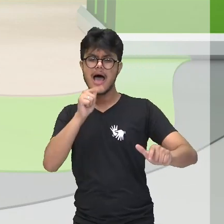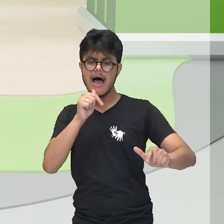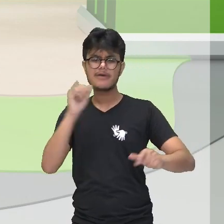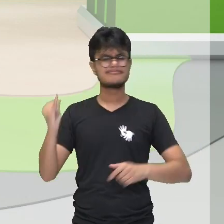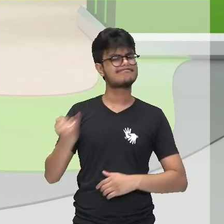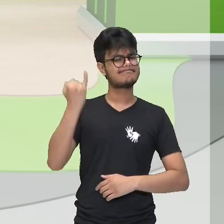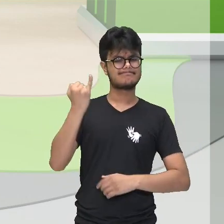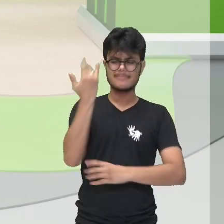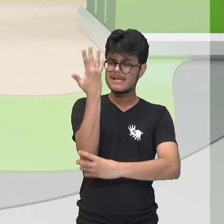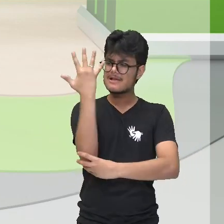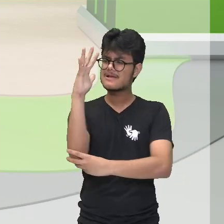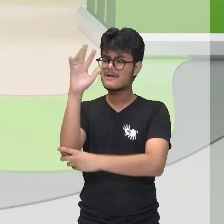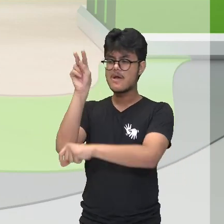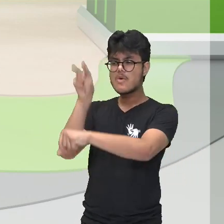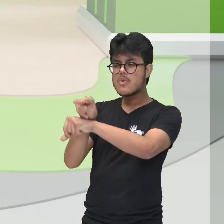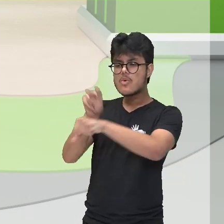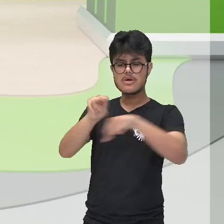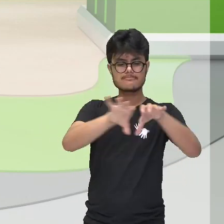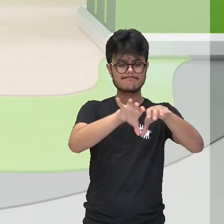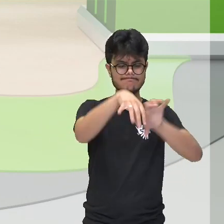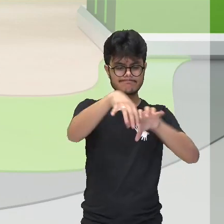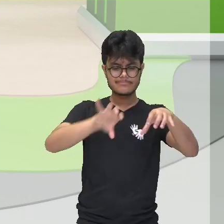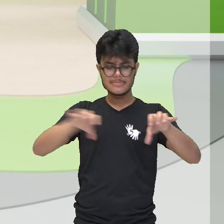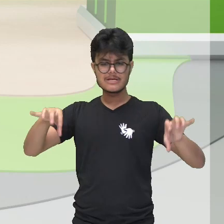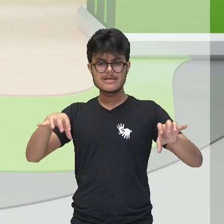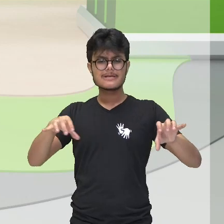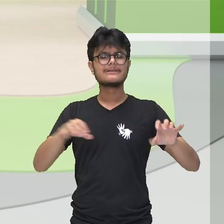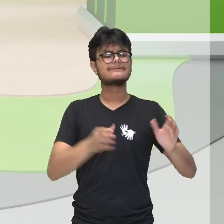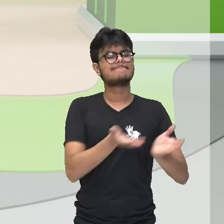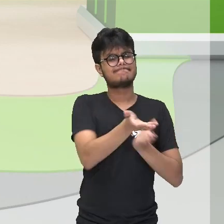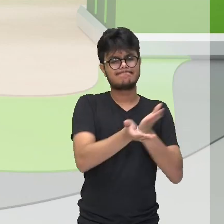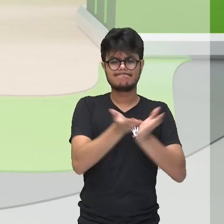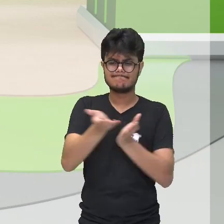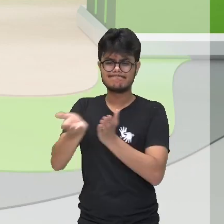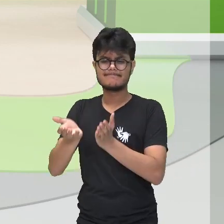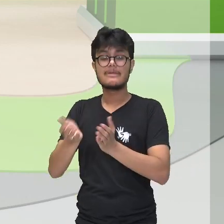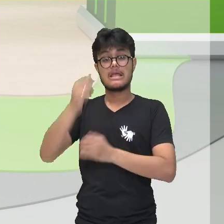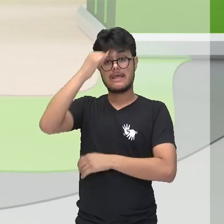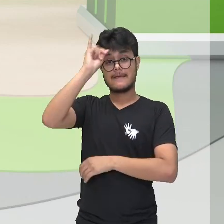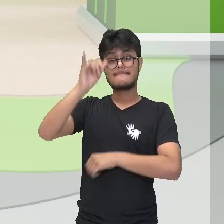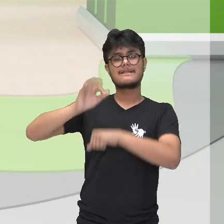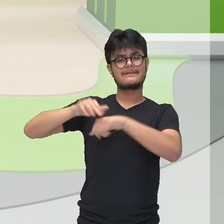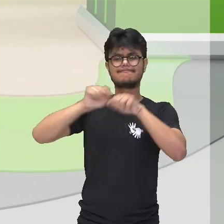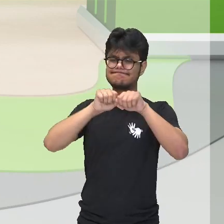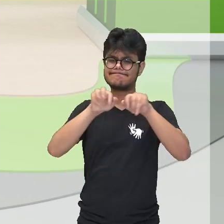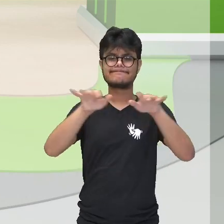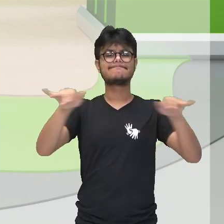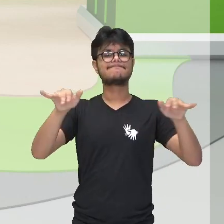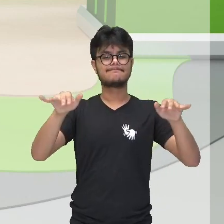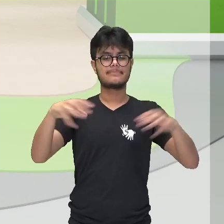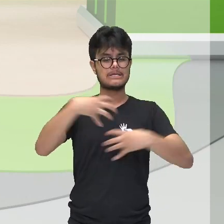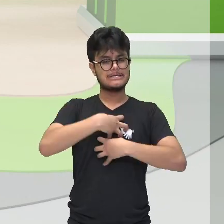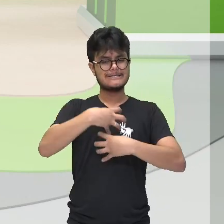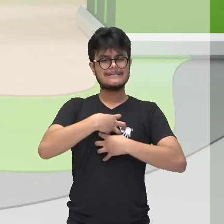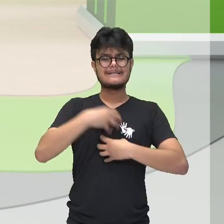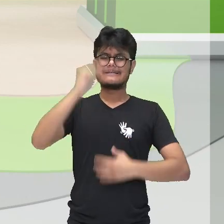para a gente evitar que doenças sejam causadas e nos prejudiquem, né? Então, nós